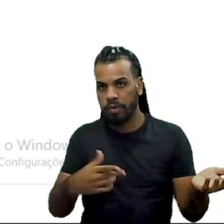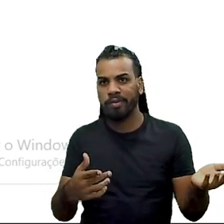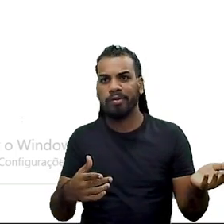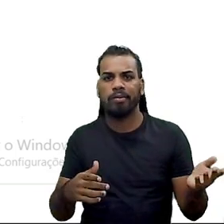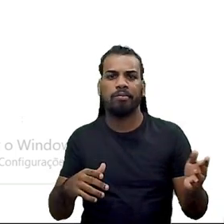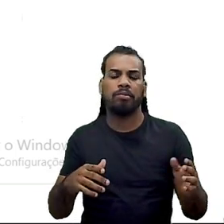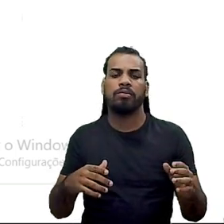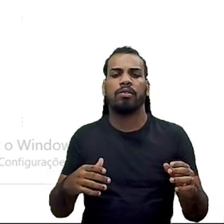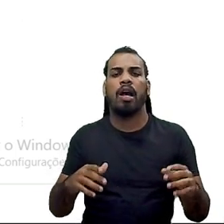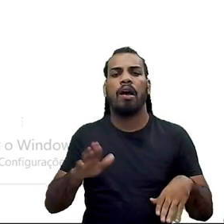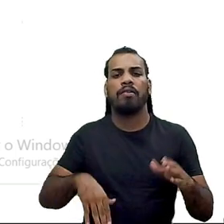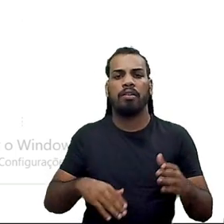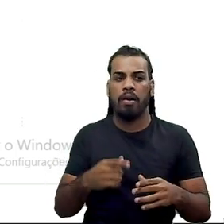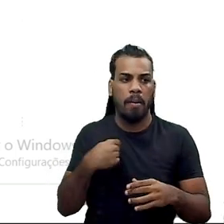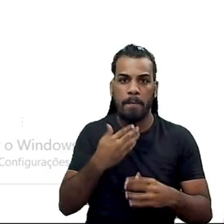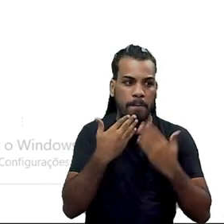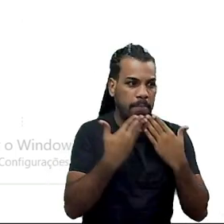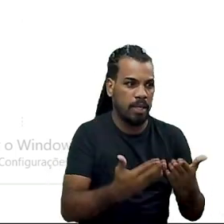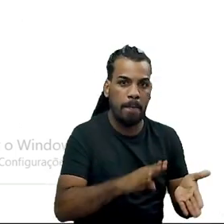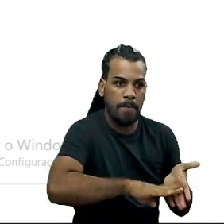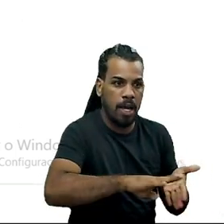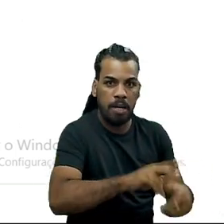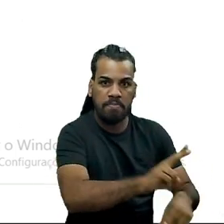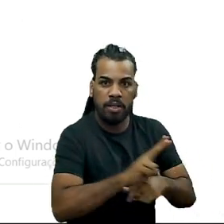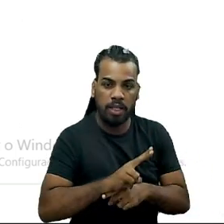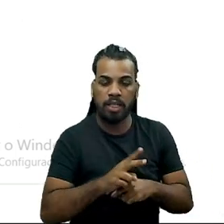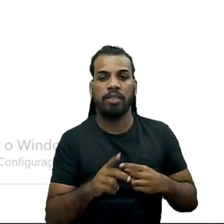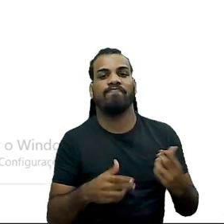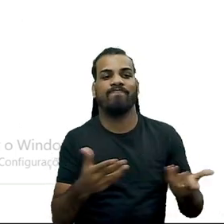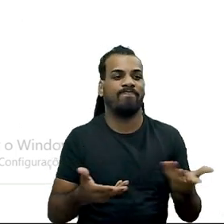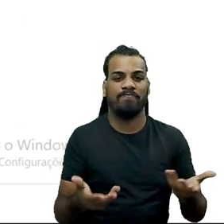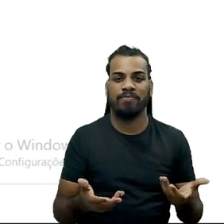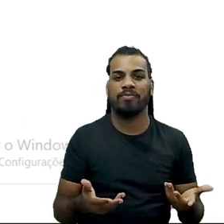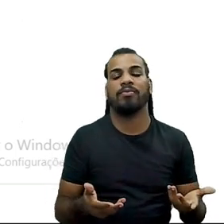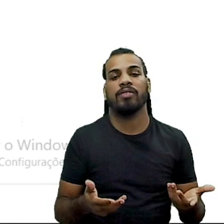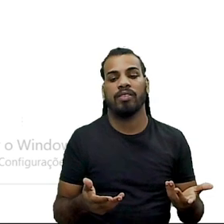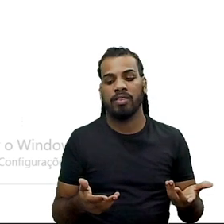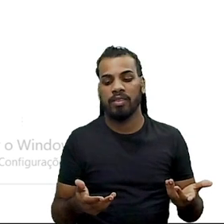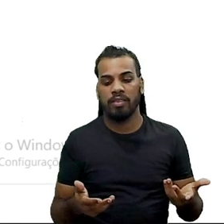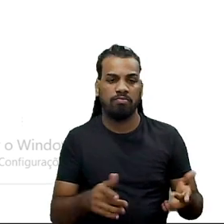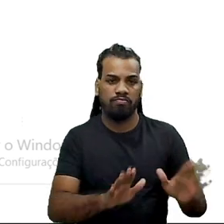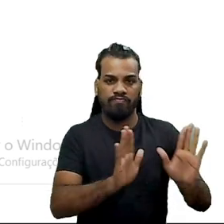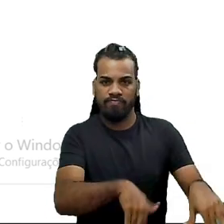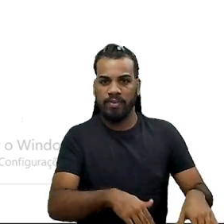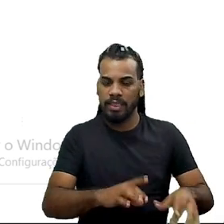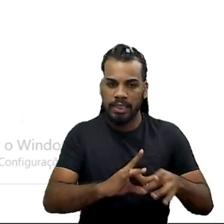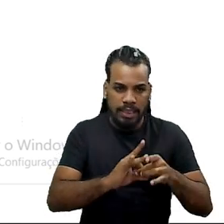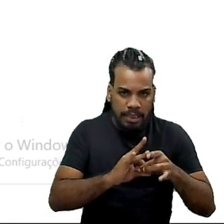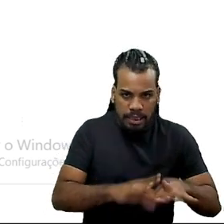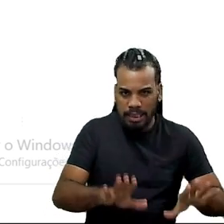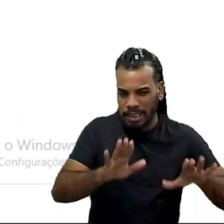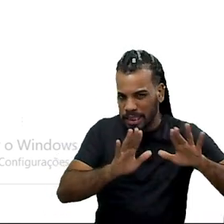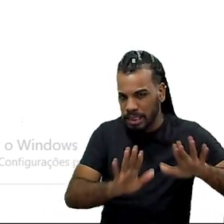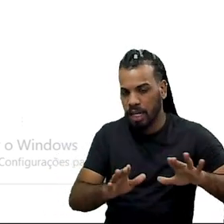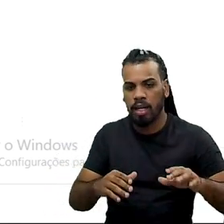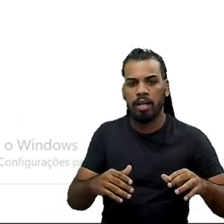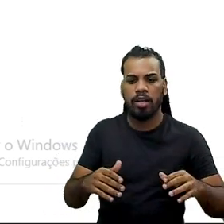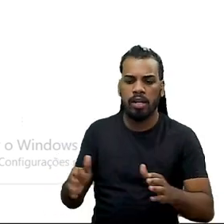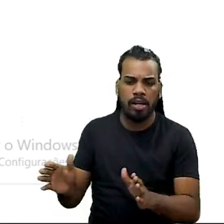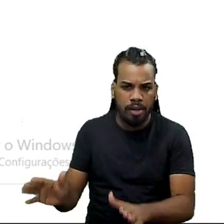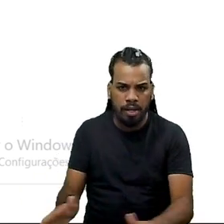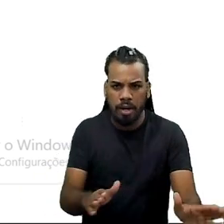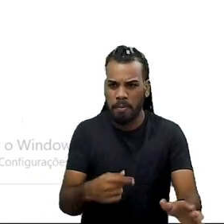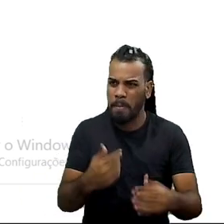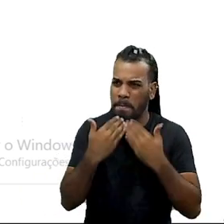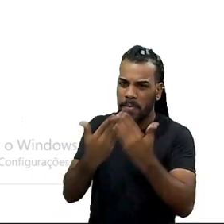recurso, ao invés de recorrer a banco, aí você procura justamente se desfazer, passar adiante esse produto. Aí não precisa recorrer